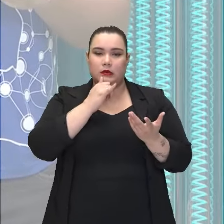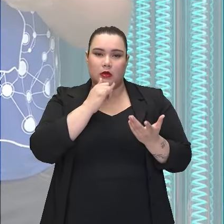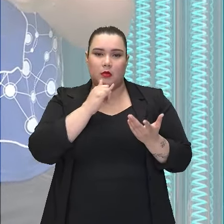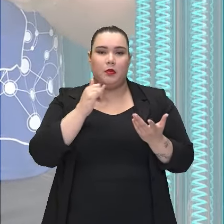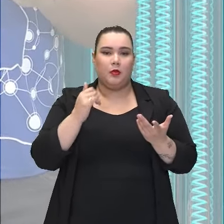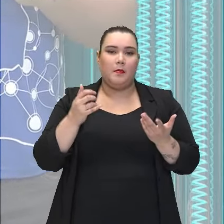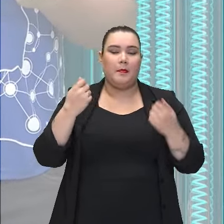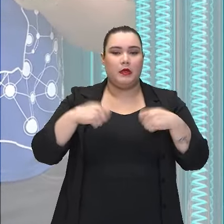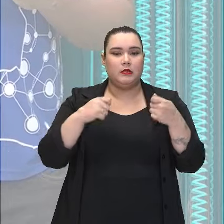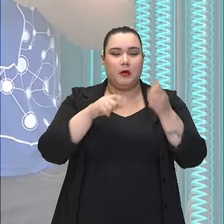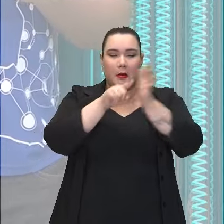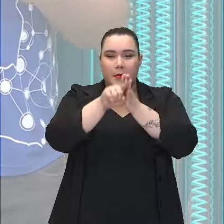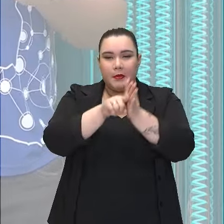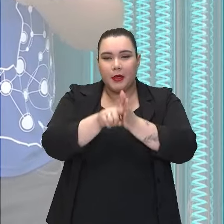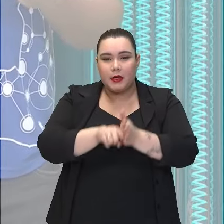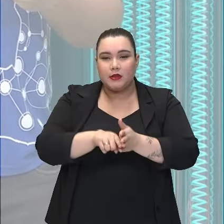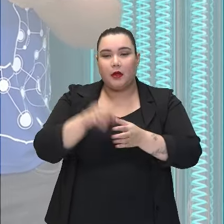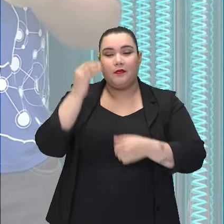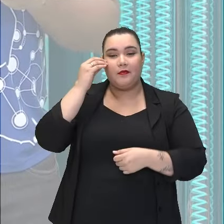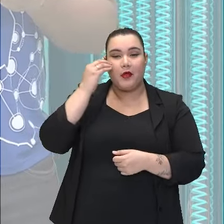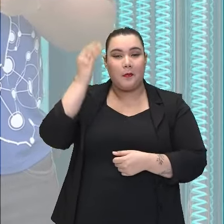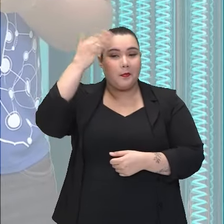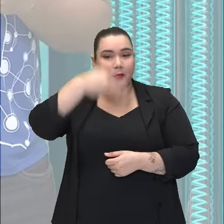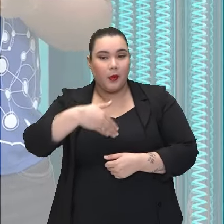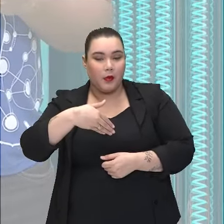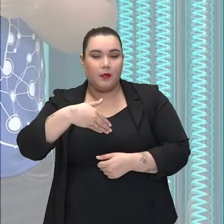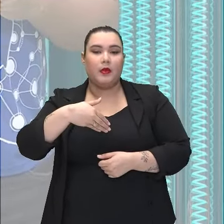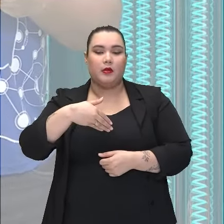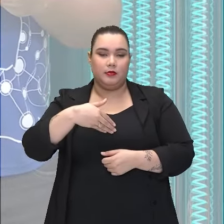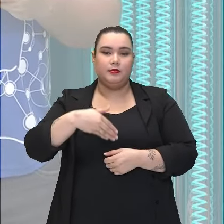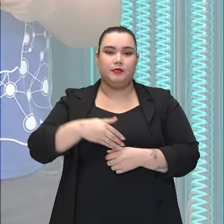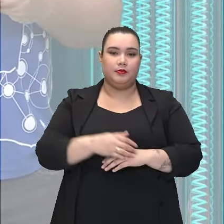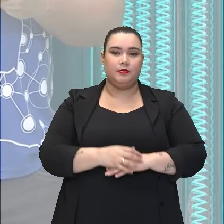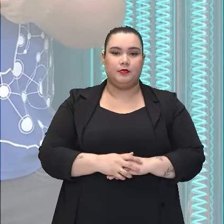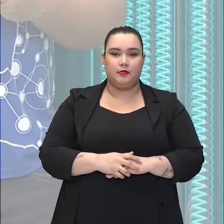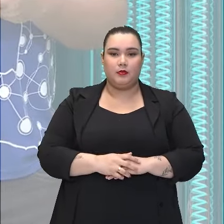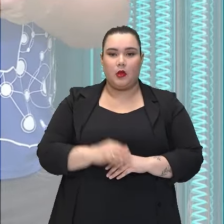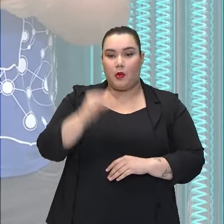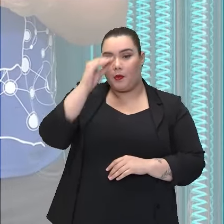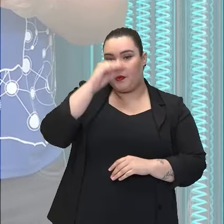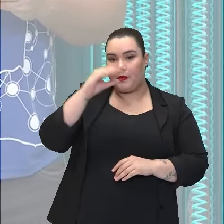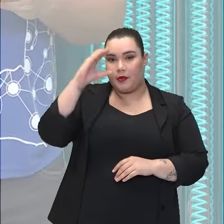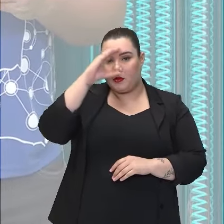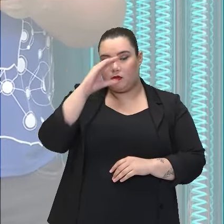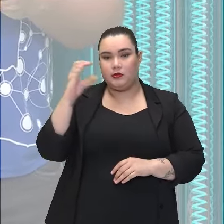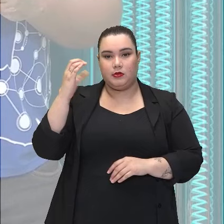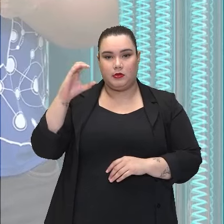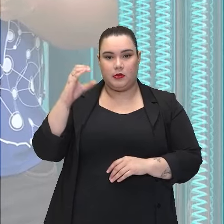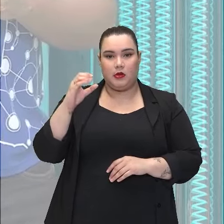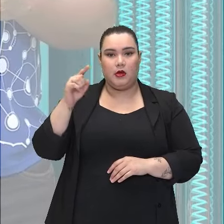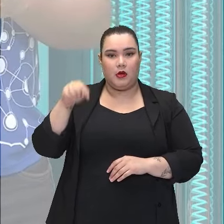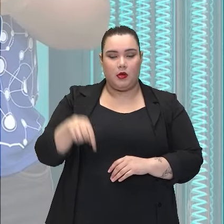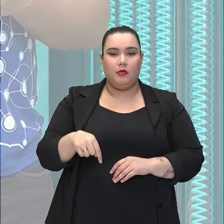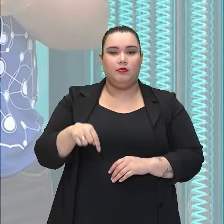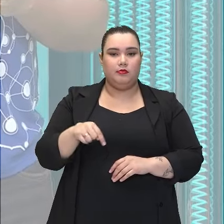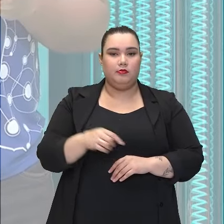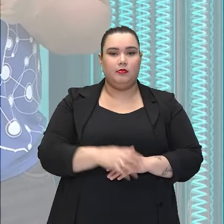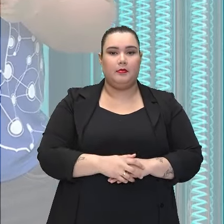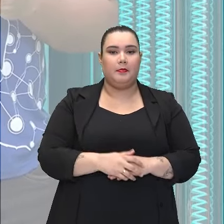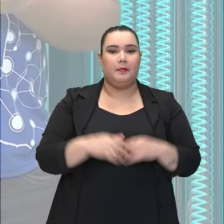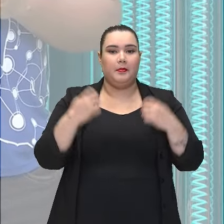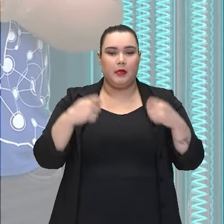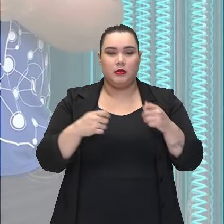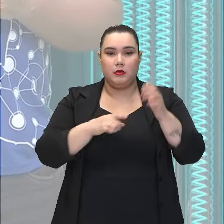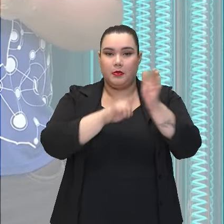precisa pesquisar, testar, verificar para poder comprovar. O conhecimento científico é exatamente isso. É aquele que se